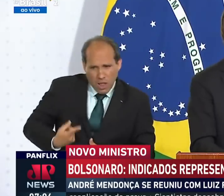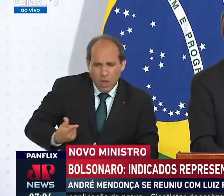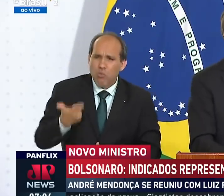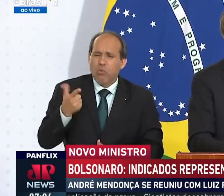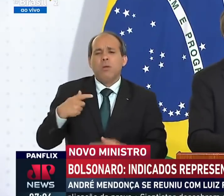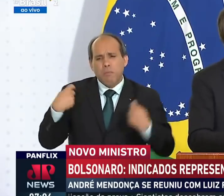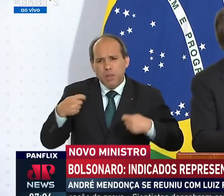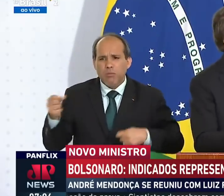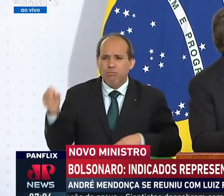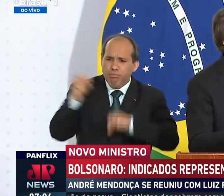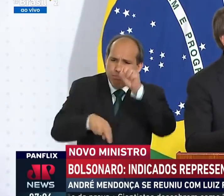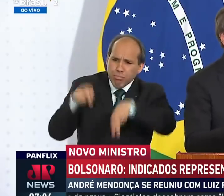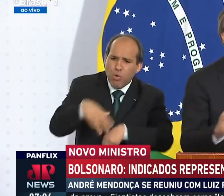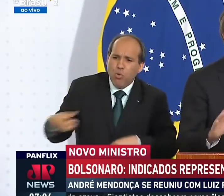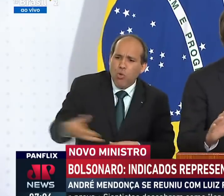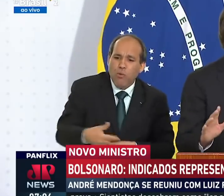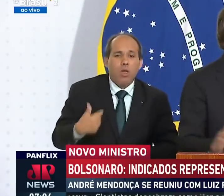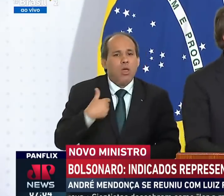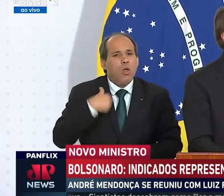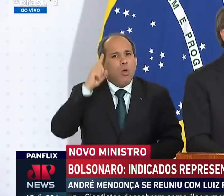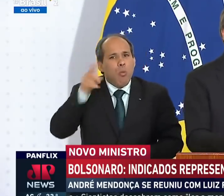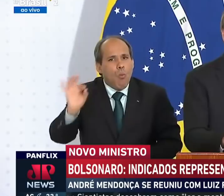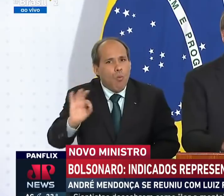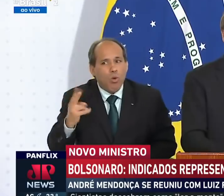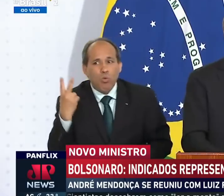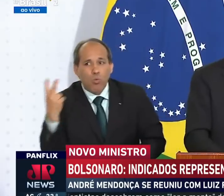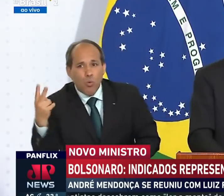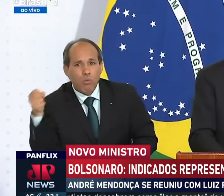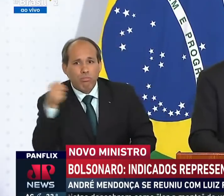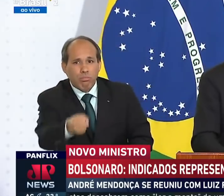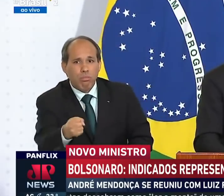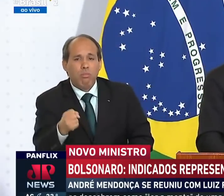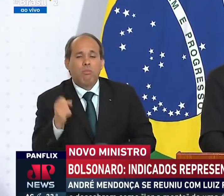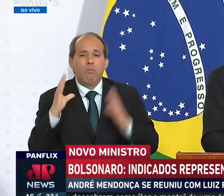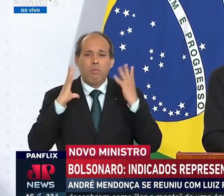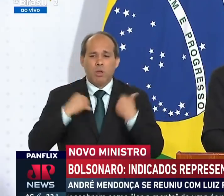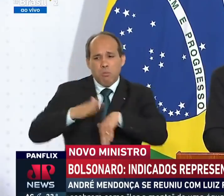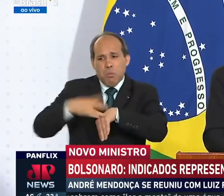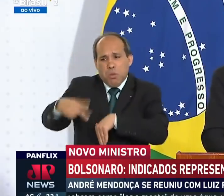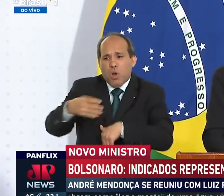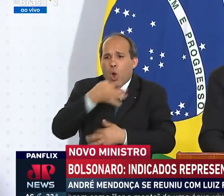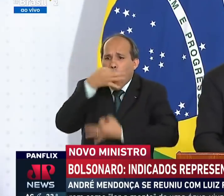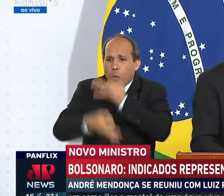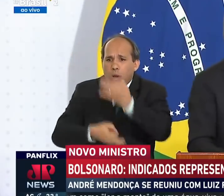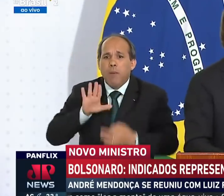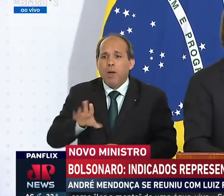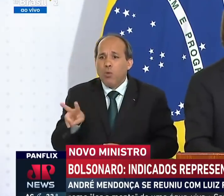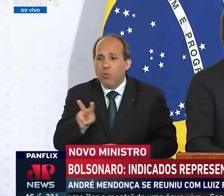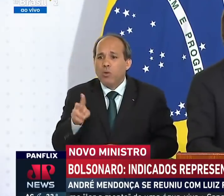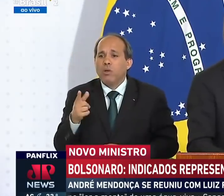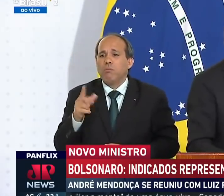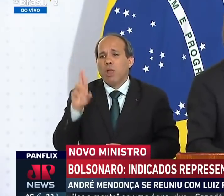o governo pensa. Eu não mando nos dois votos dentro do Supremo, mas são dois ministros que representam, em tese,